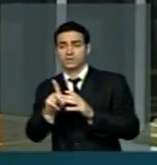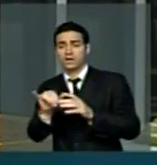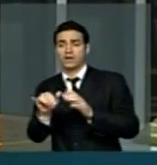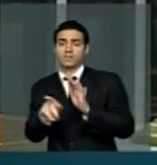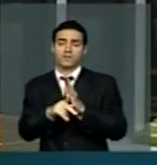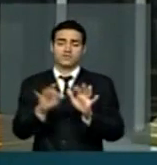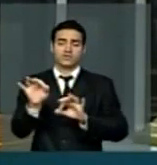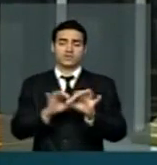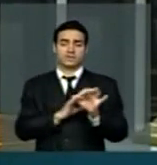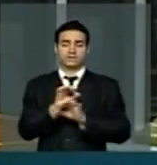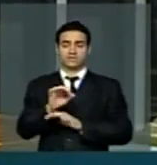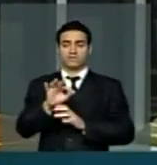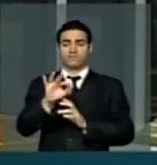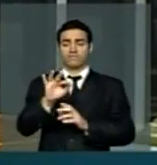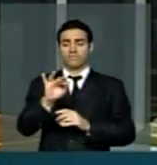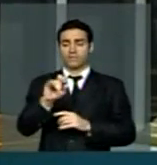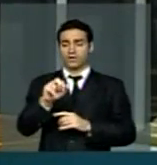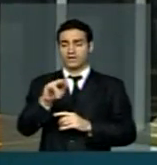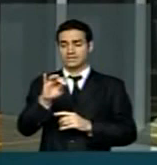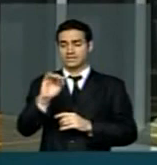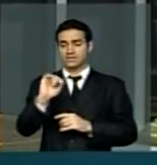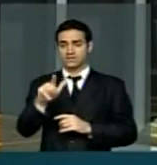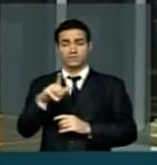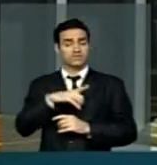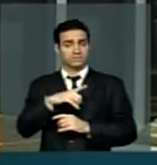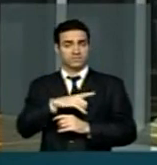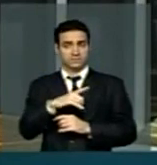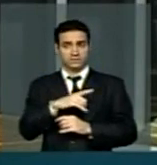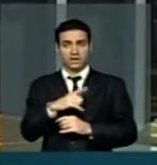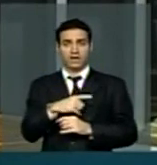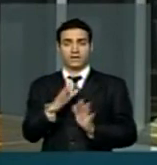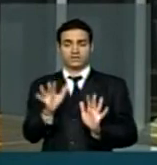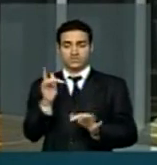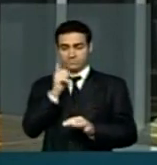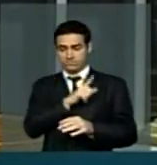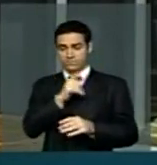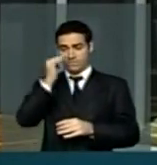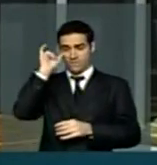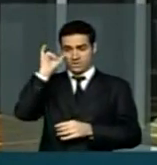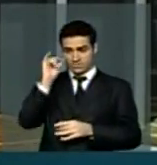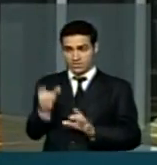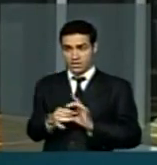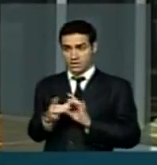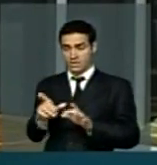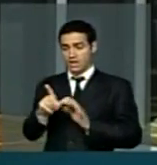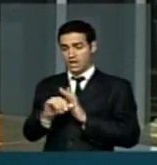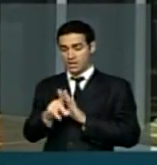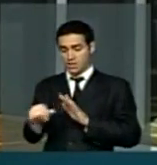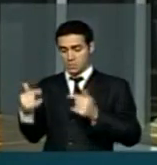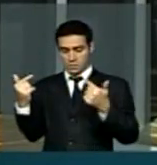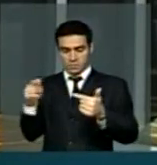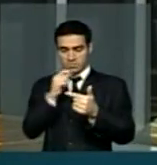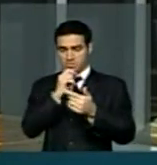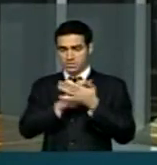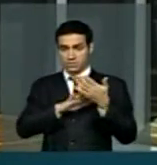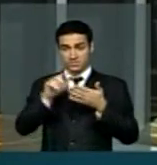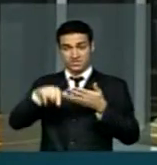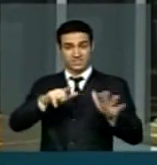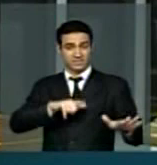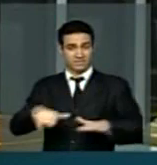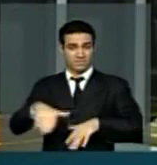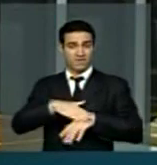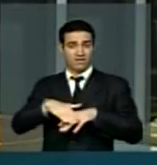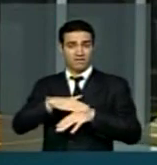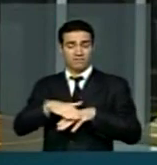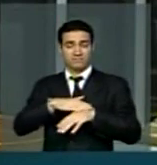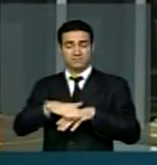florestal. Criamos o Terra Legal, mas não tem propriedades legalizadas. Então, eu nessa semana conversei com o presidente